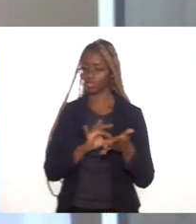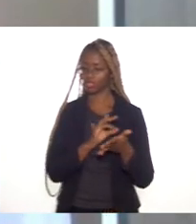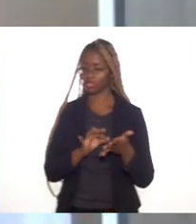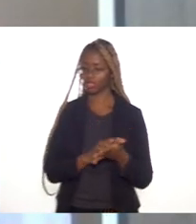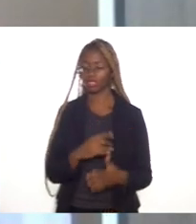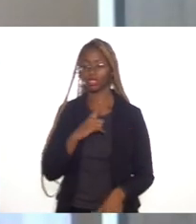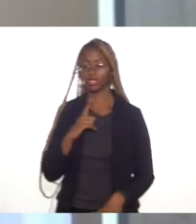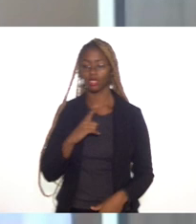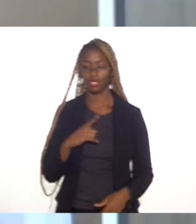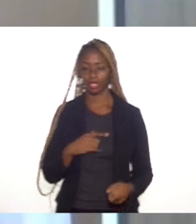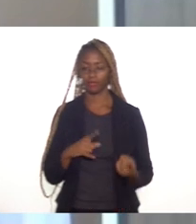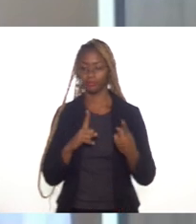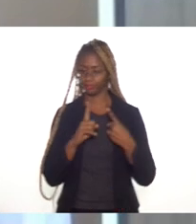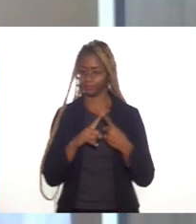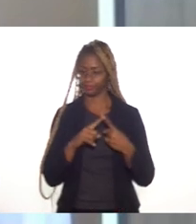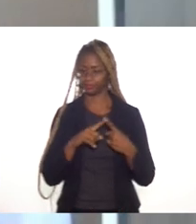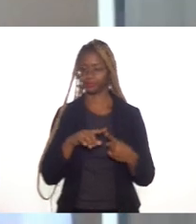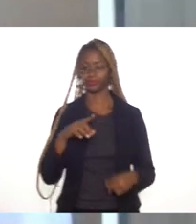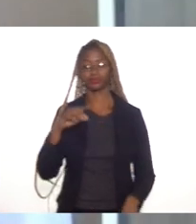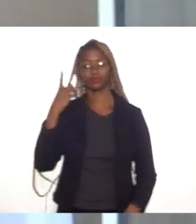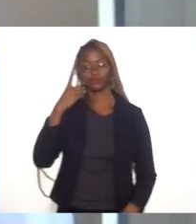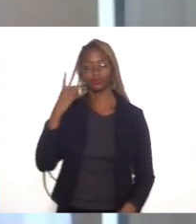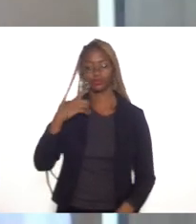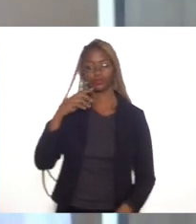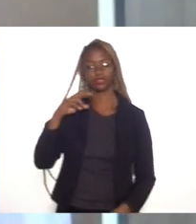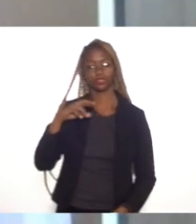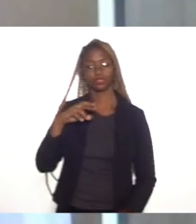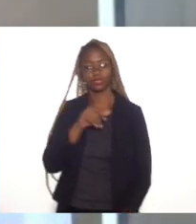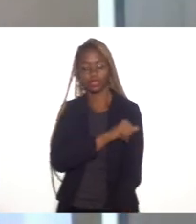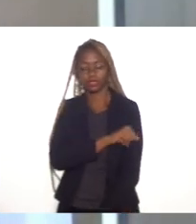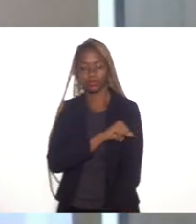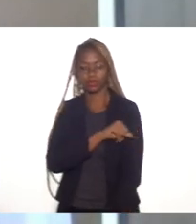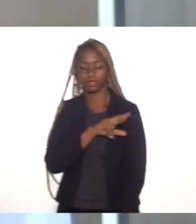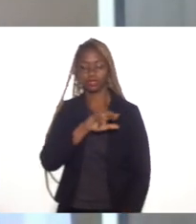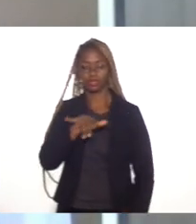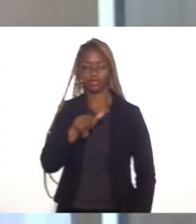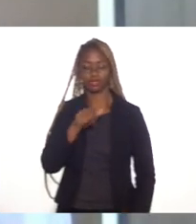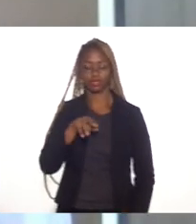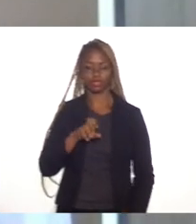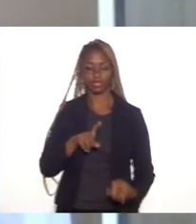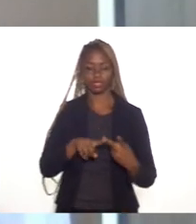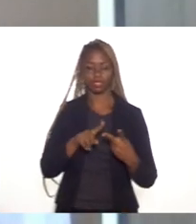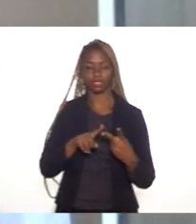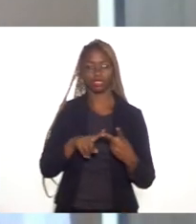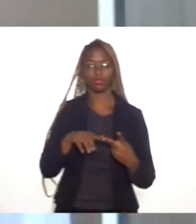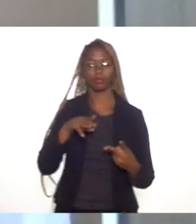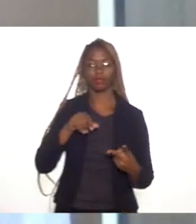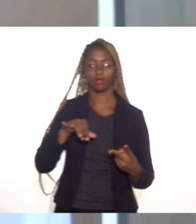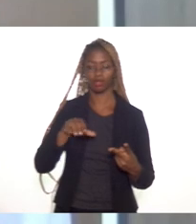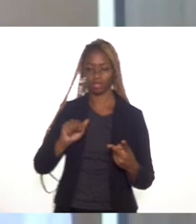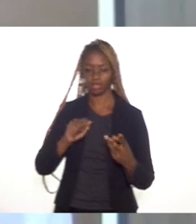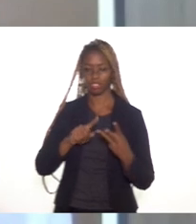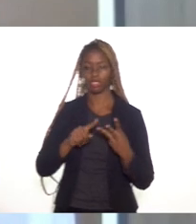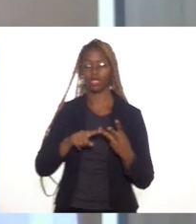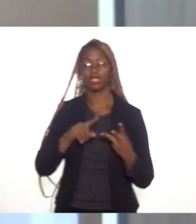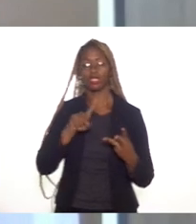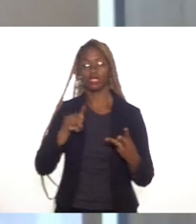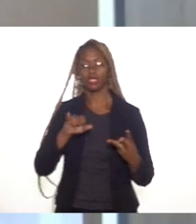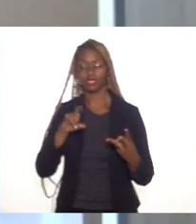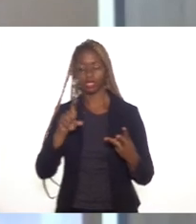deputada enfermeira Rejane, Mônica Francisco, Zé Dan, Renata Souza, Dani Monteiro e Lucinha.